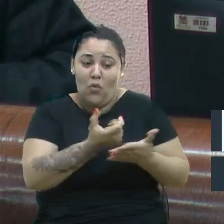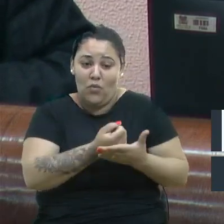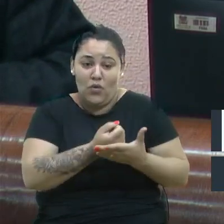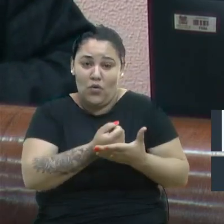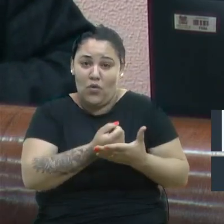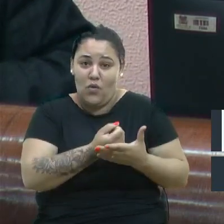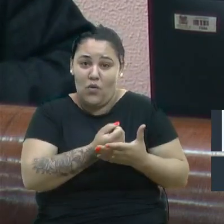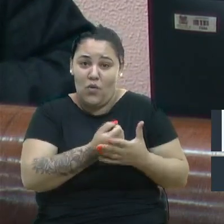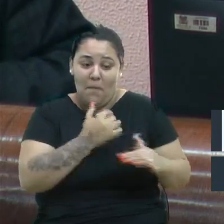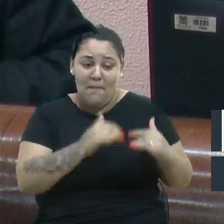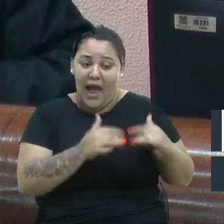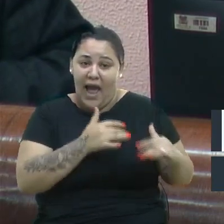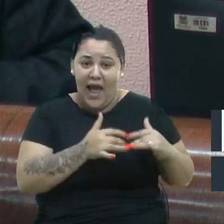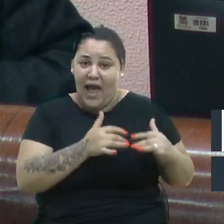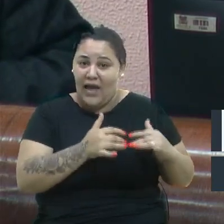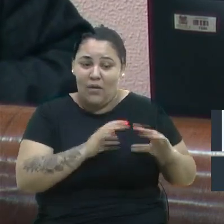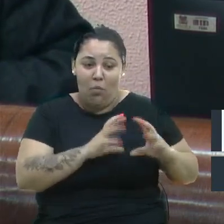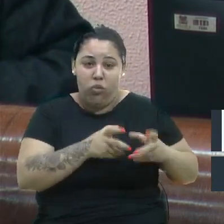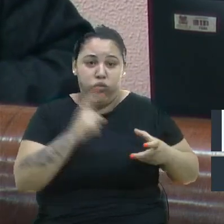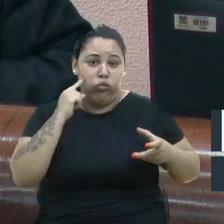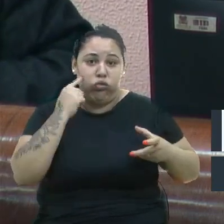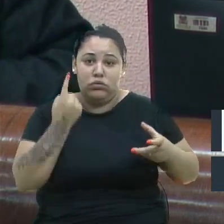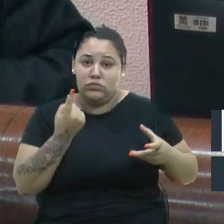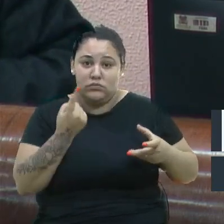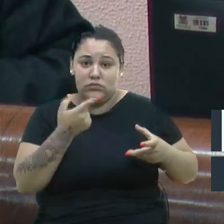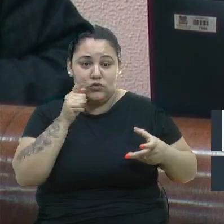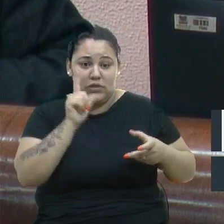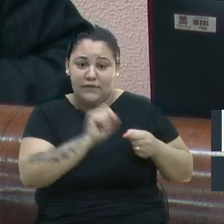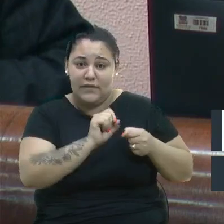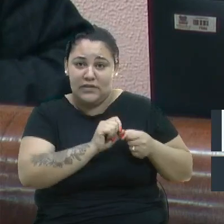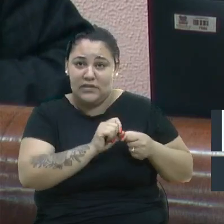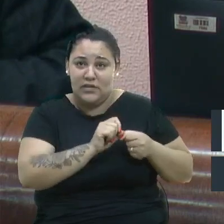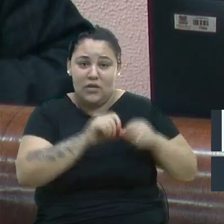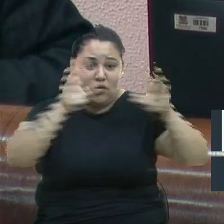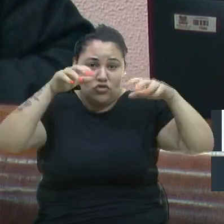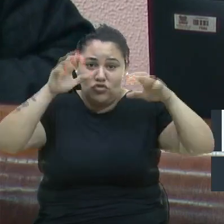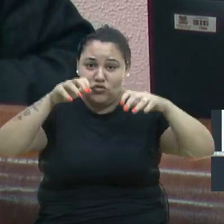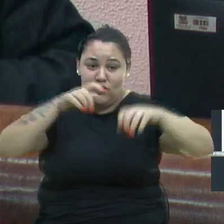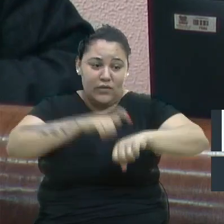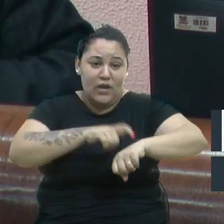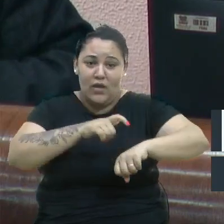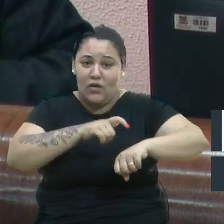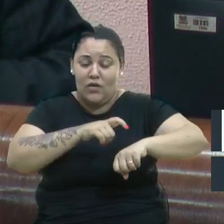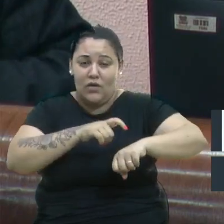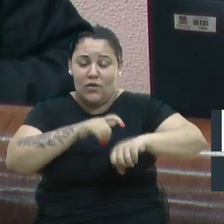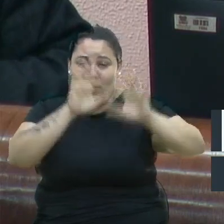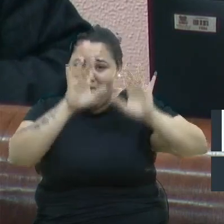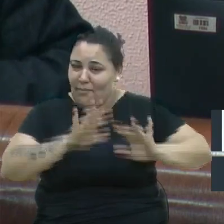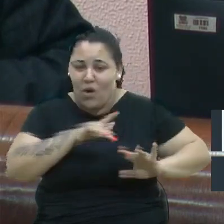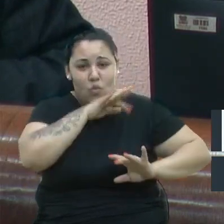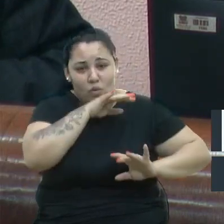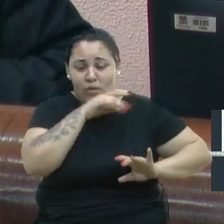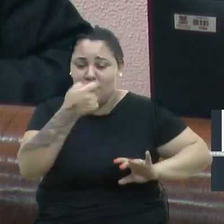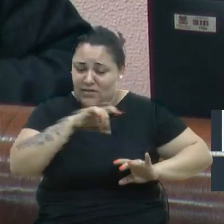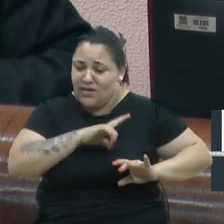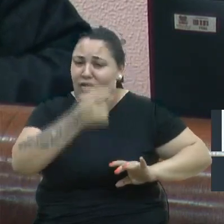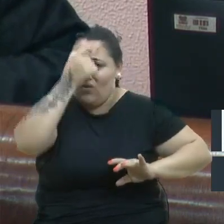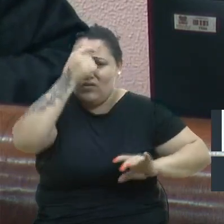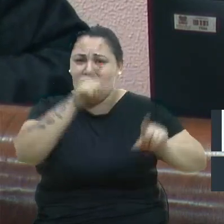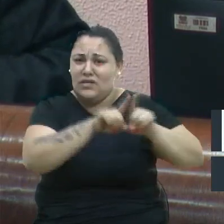conseguindo fazer com que as máquinas trabalhem, por causa da chuva, por causa do tempo. Então, temos que ter um pouco de consciência